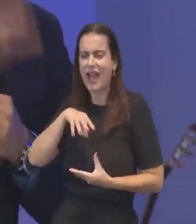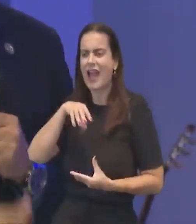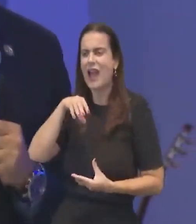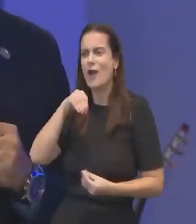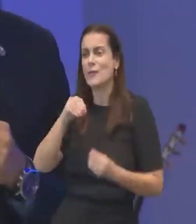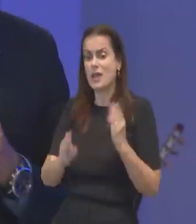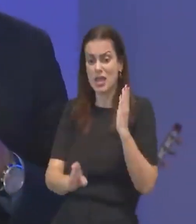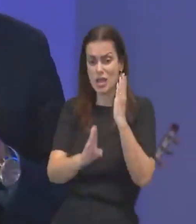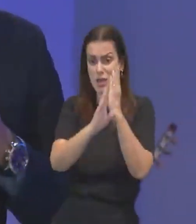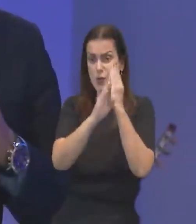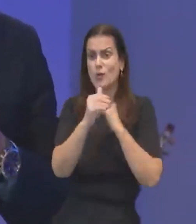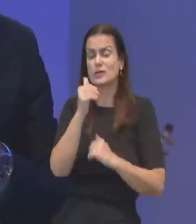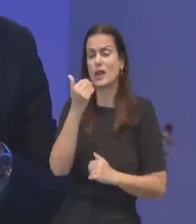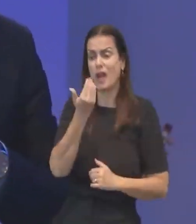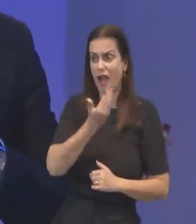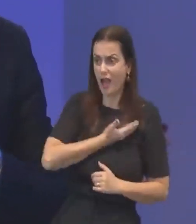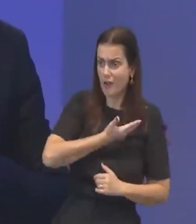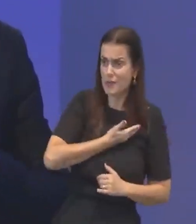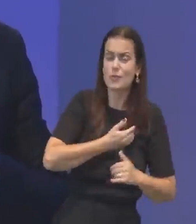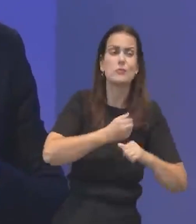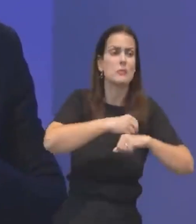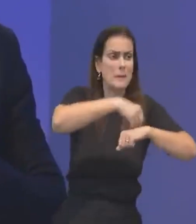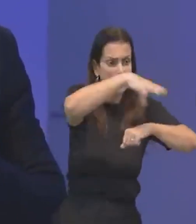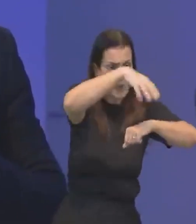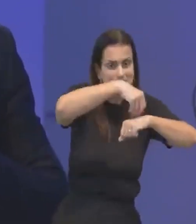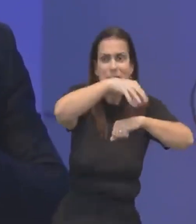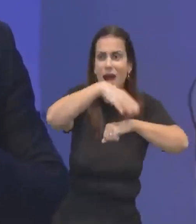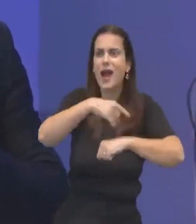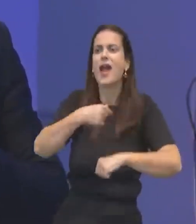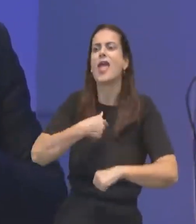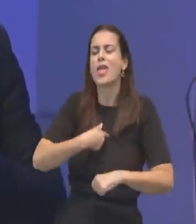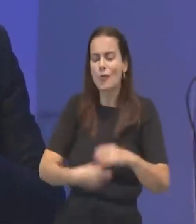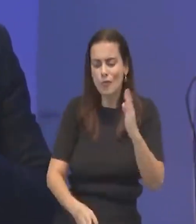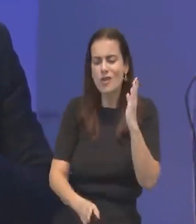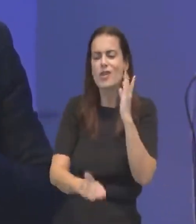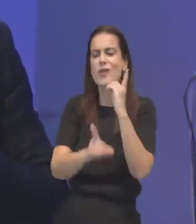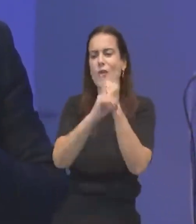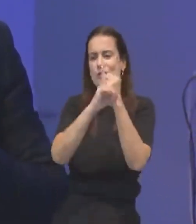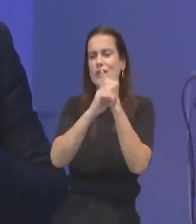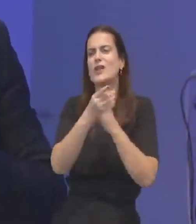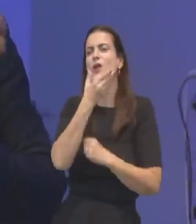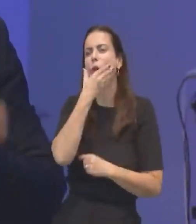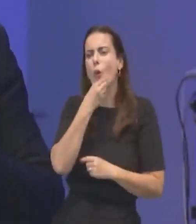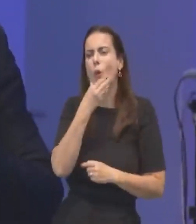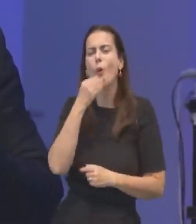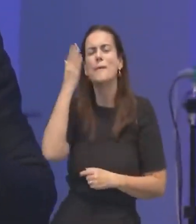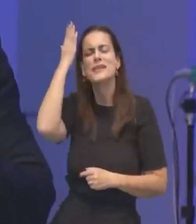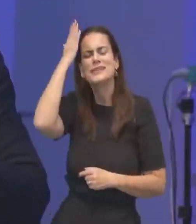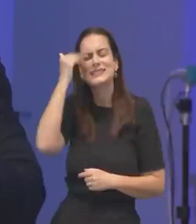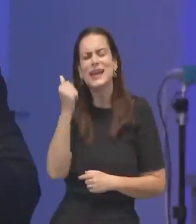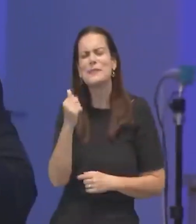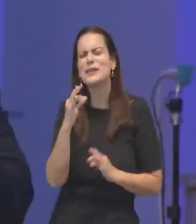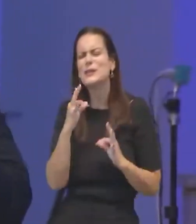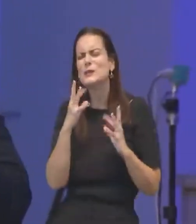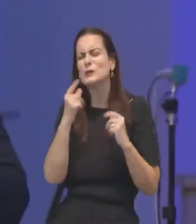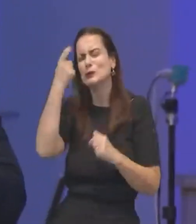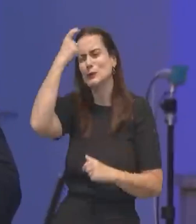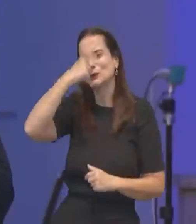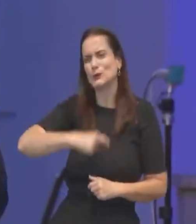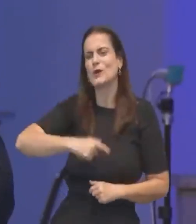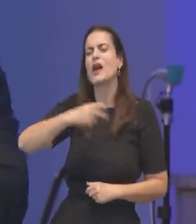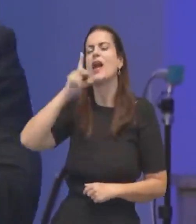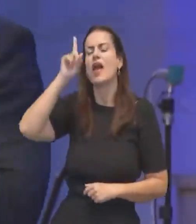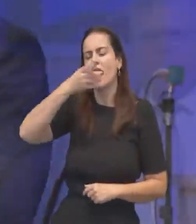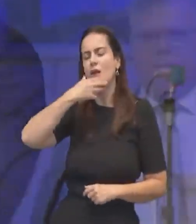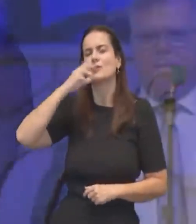vai encontrar os seus para dizer: eu encontrei um homem que sabe tudo ao meu respeito. Ele é o Senhor, Ele é